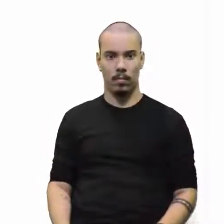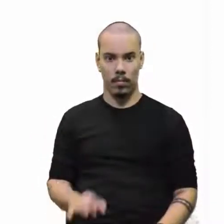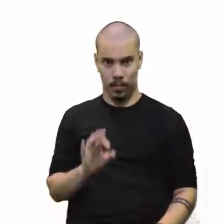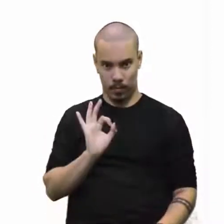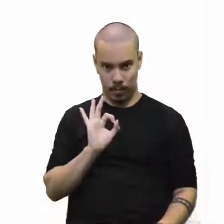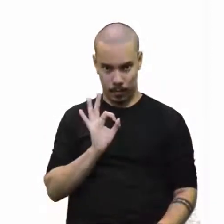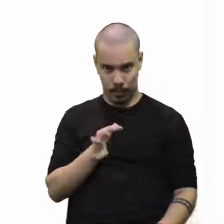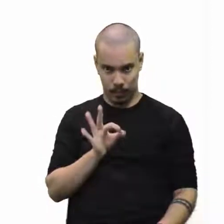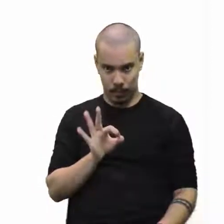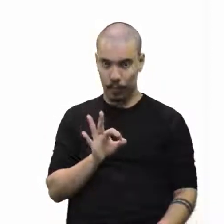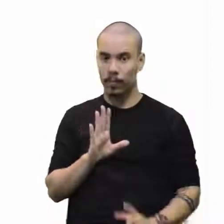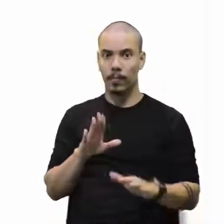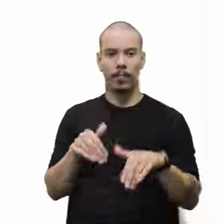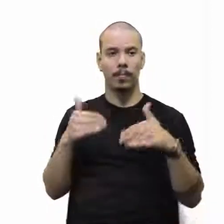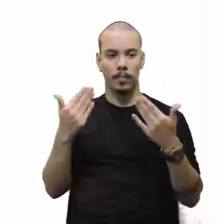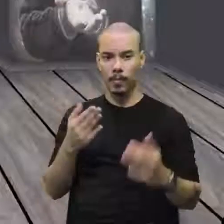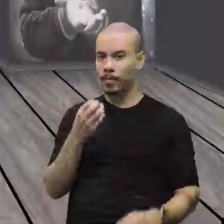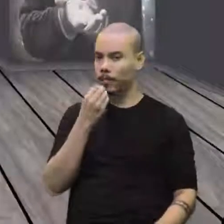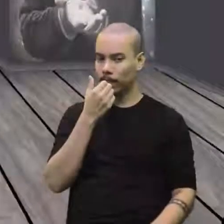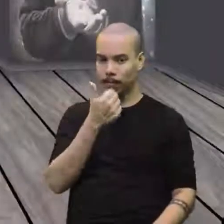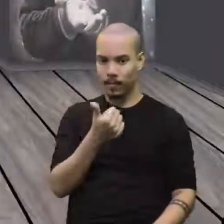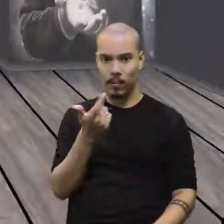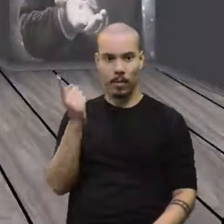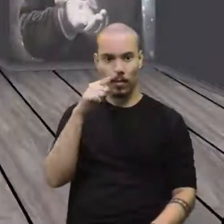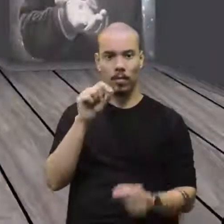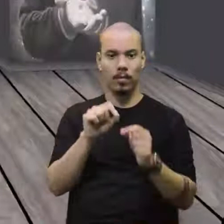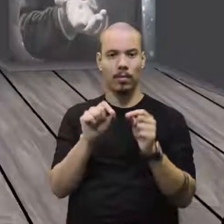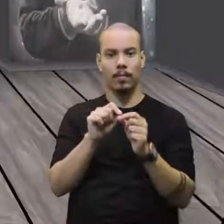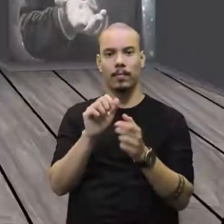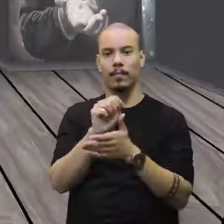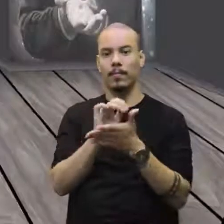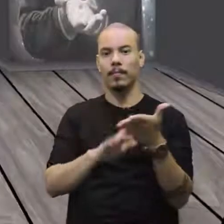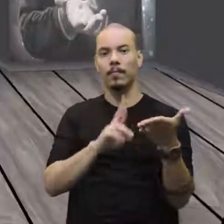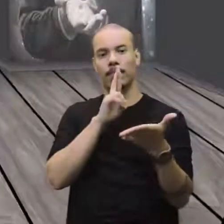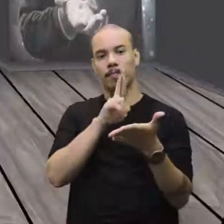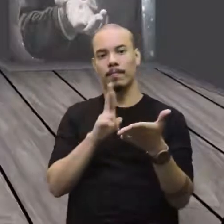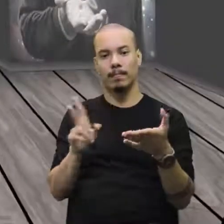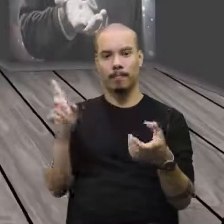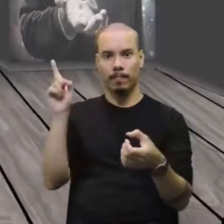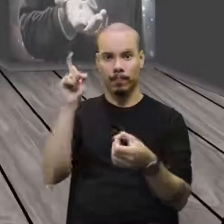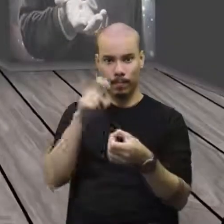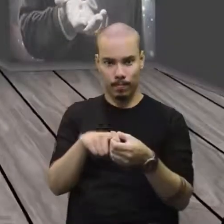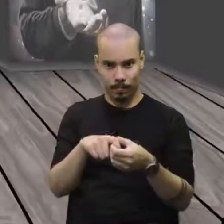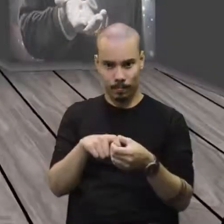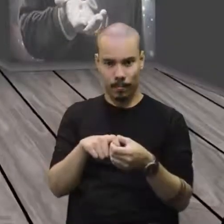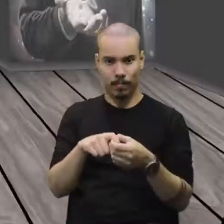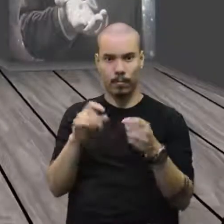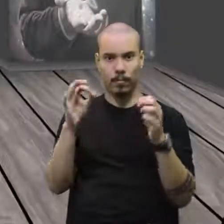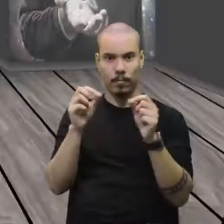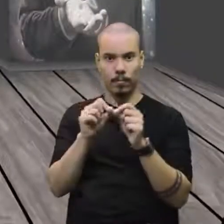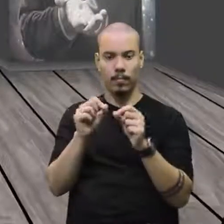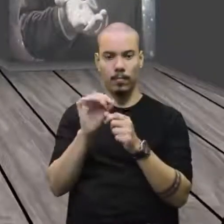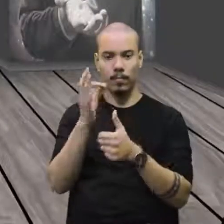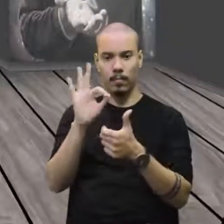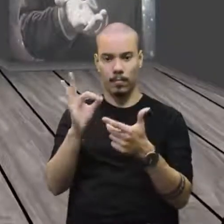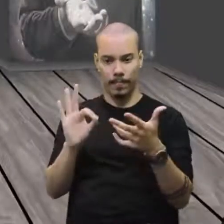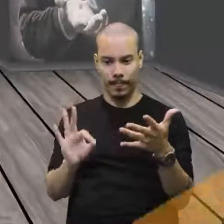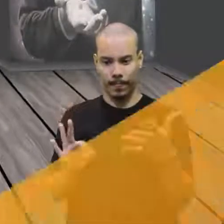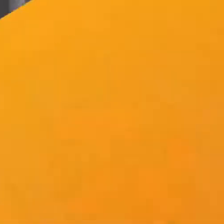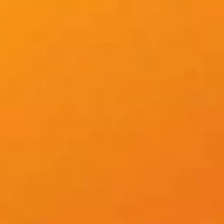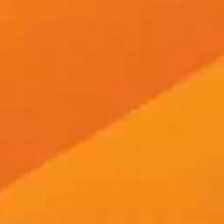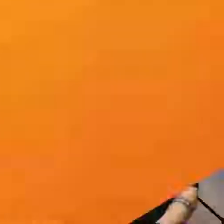né? Então, beleza, pessoal, vão lá, façam as atividades, daqui a pouco nós voltamos fazendo as correções. Até